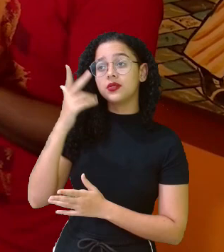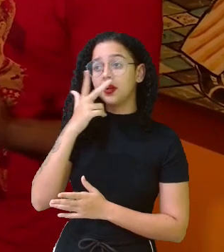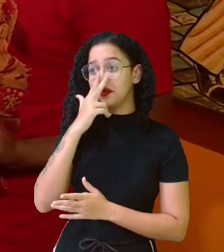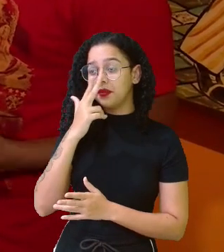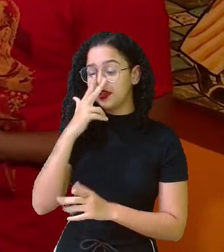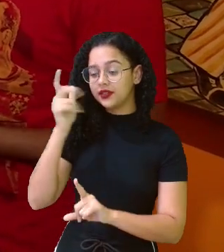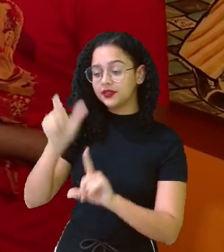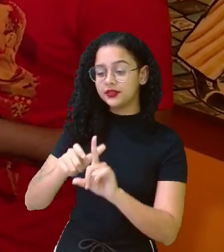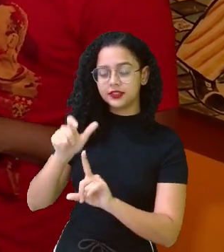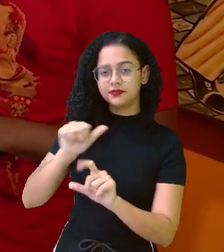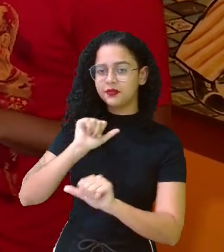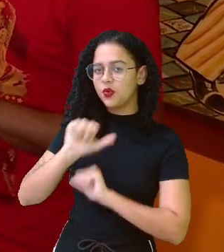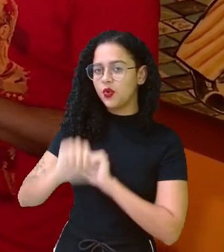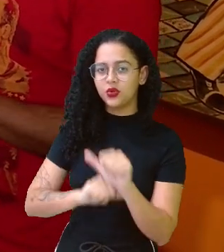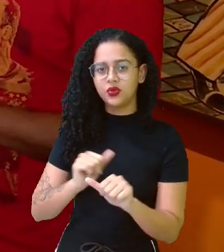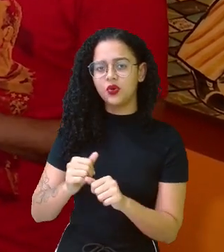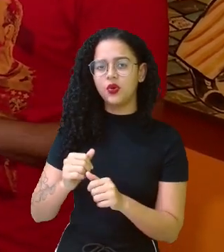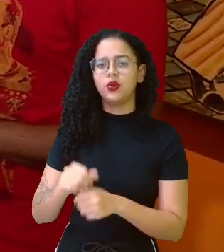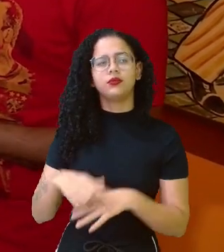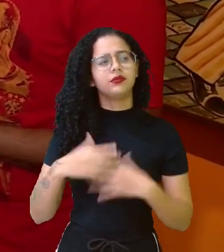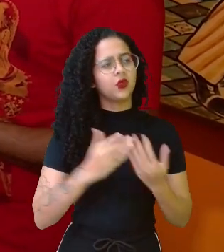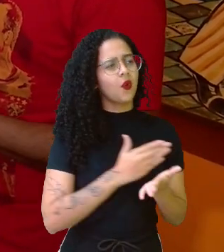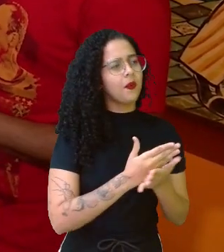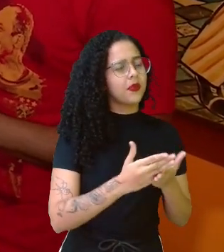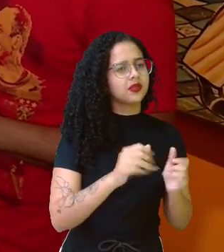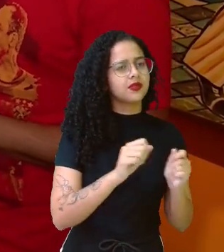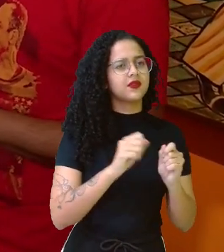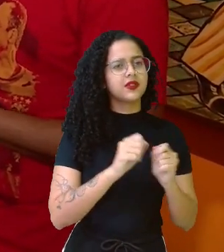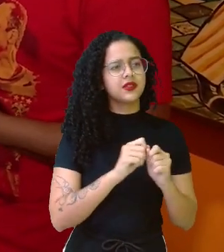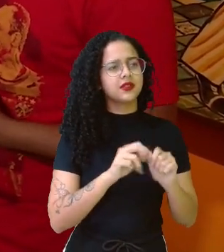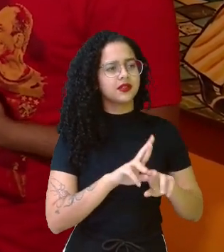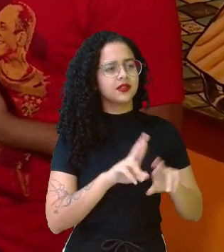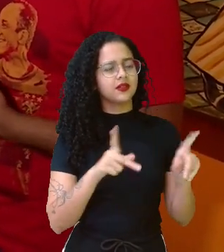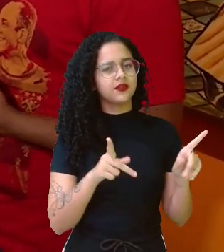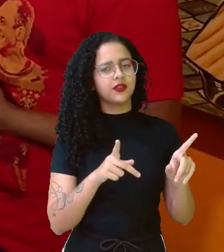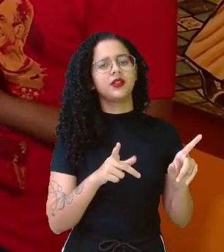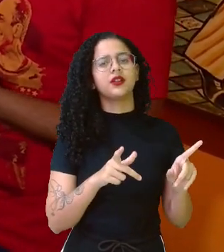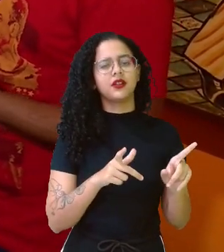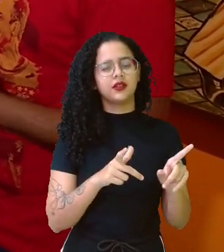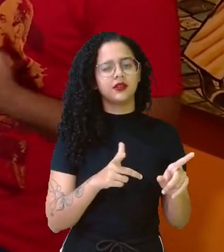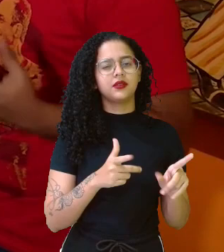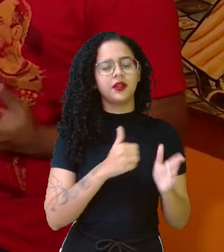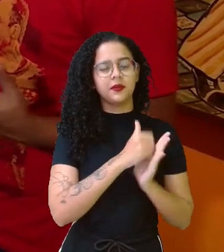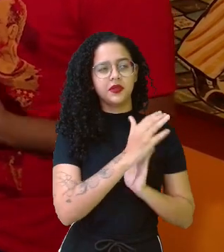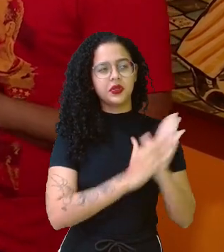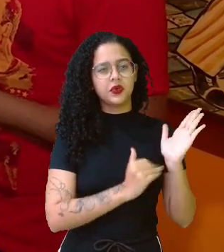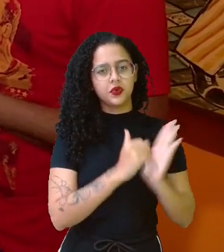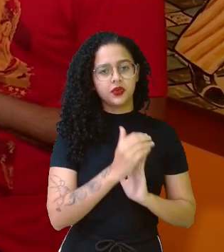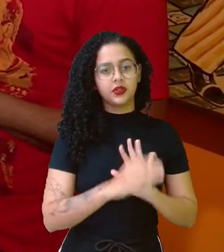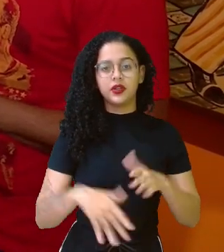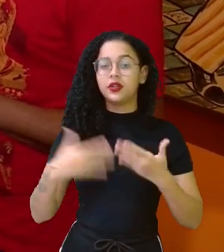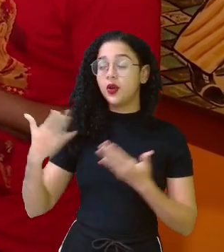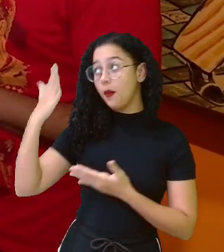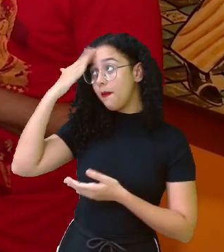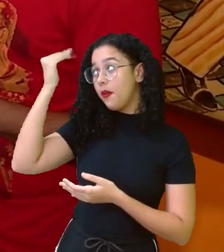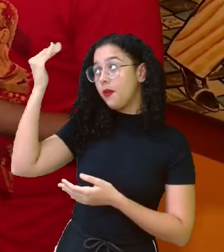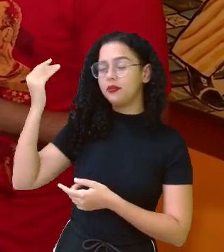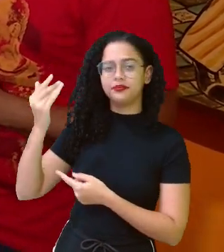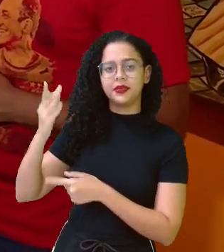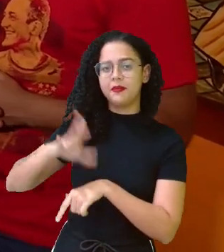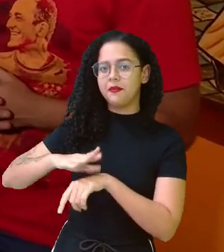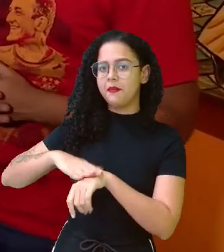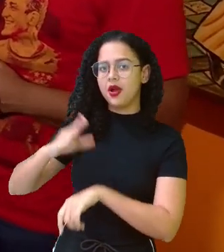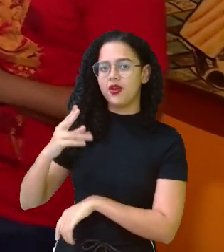personalidades. Exato. A fazer parte, exatamente. A serem isso. valorizadas. Exato. Das pinturas. Os populares são mais valorizados, exatamente isso.